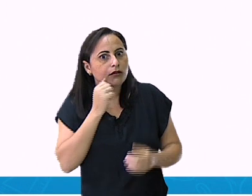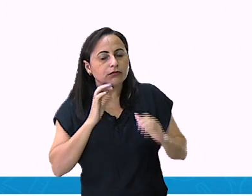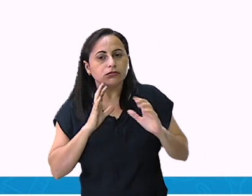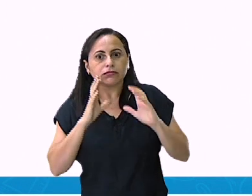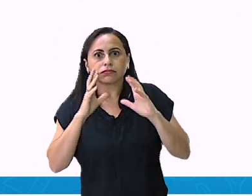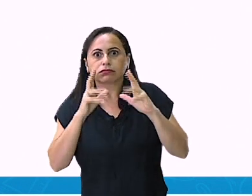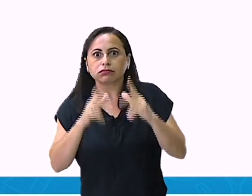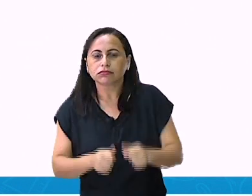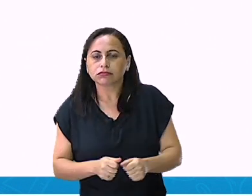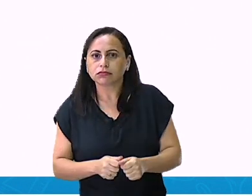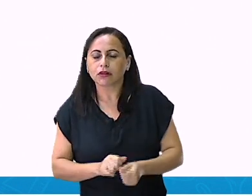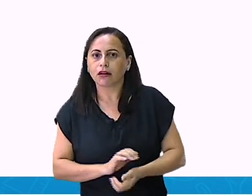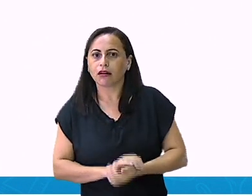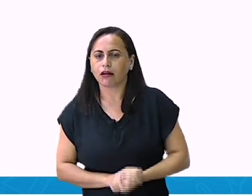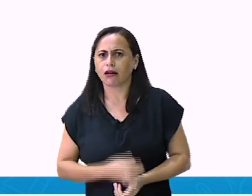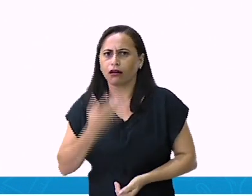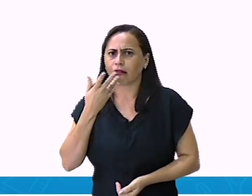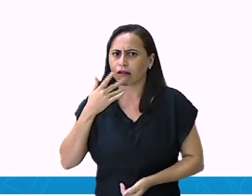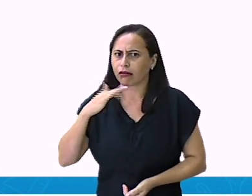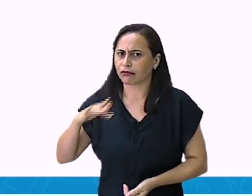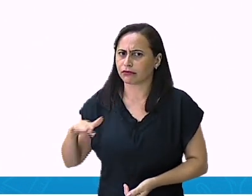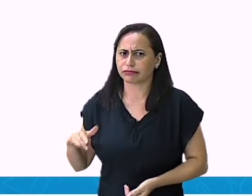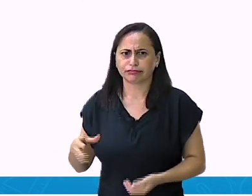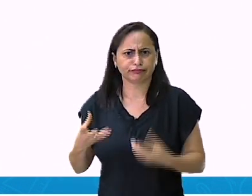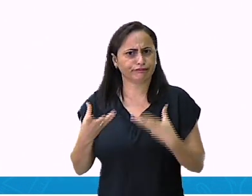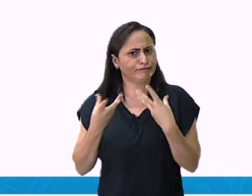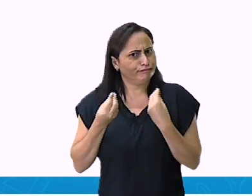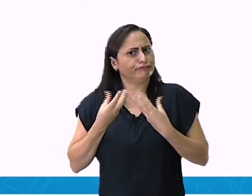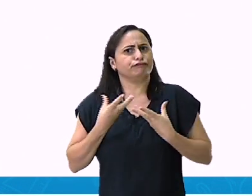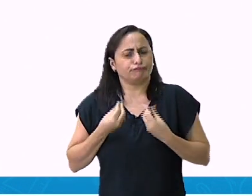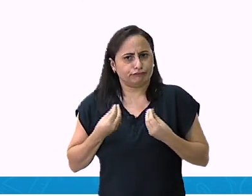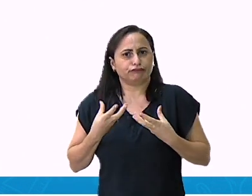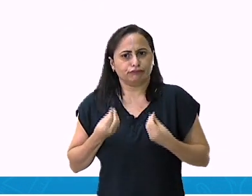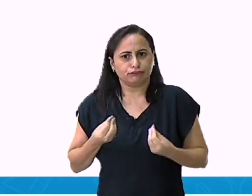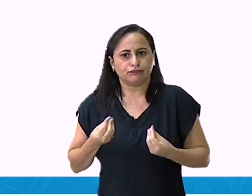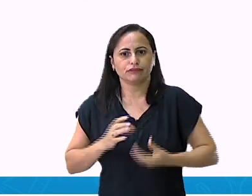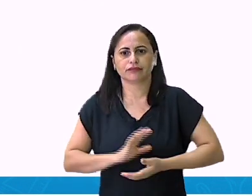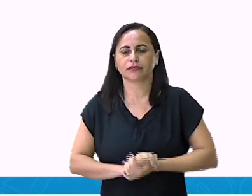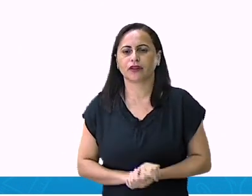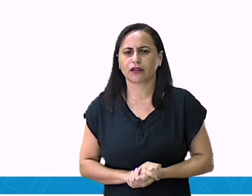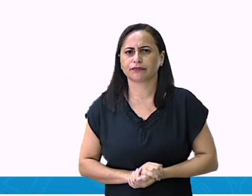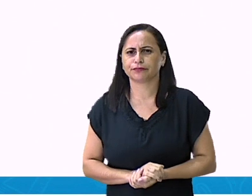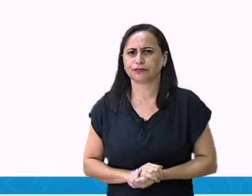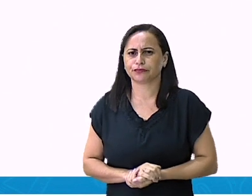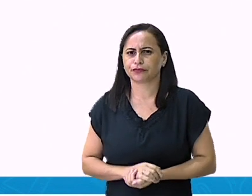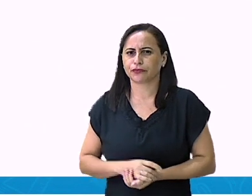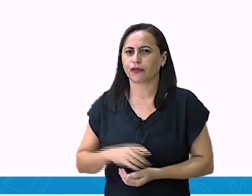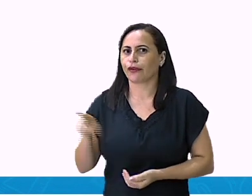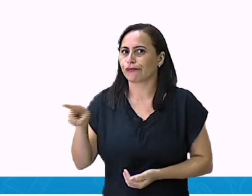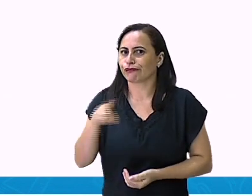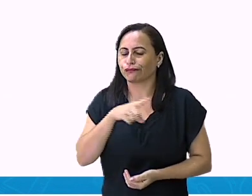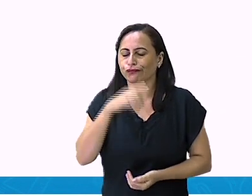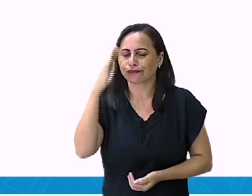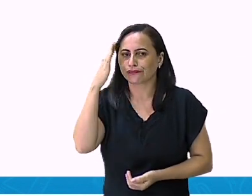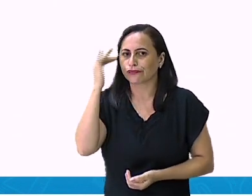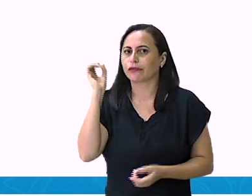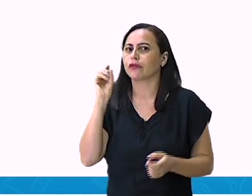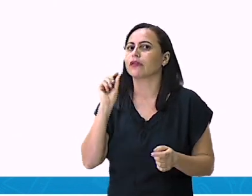professora Karina? Crianças, é muita coisa, não é? E vocês não sabem o que aconteceu.